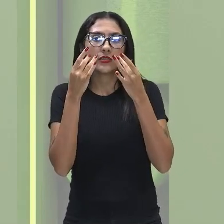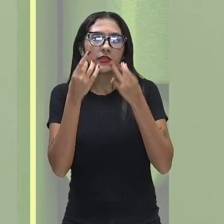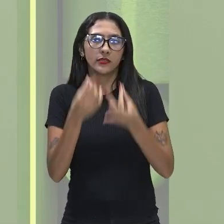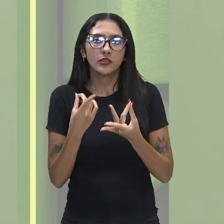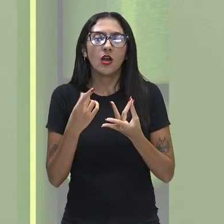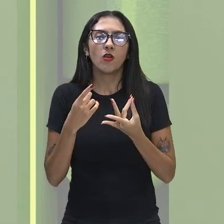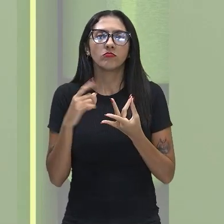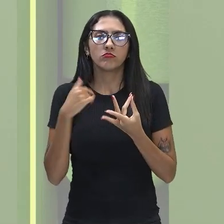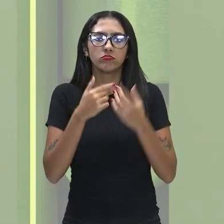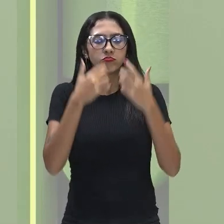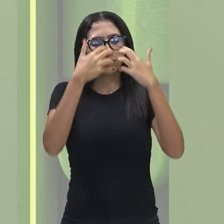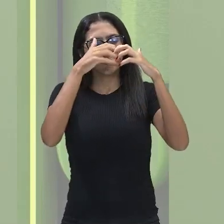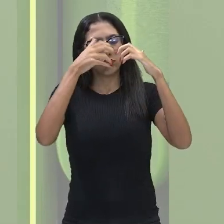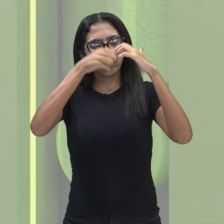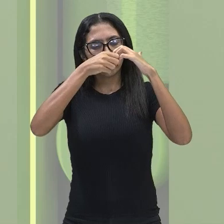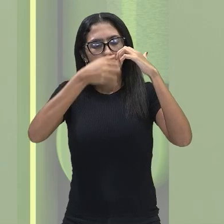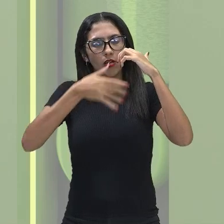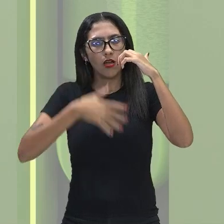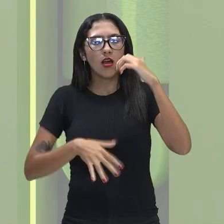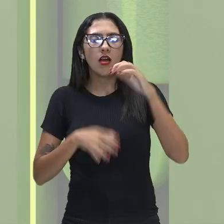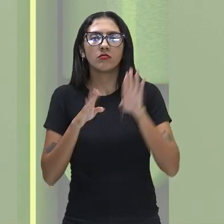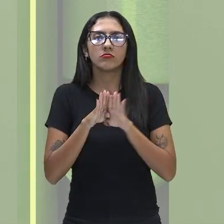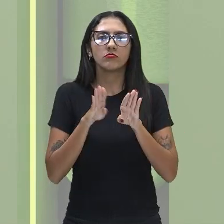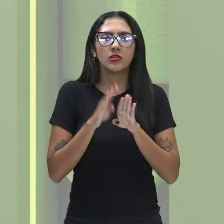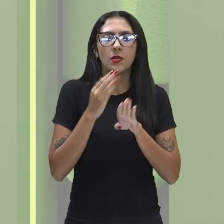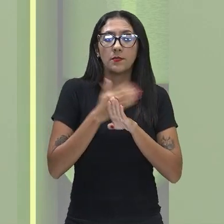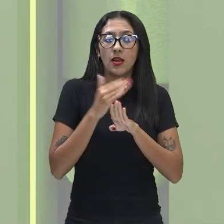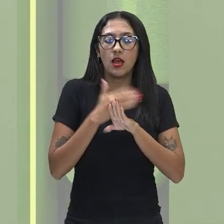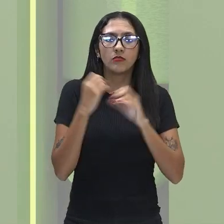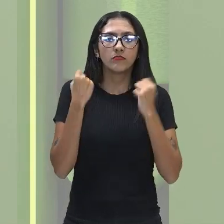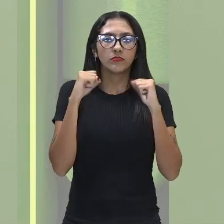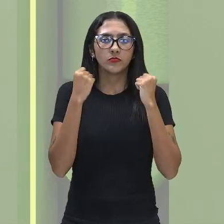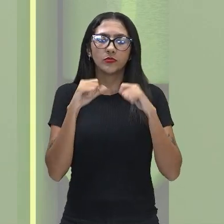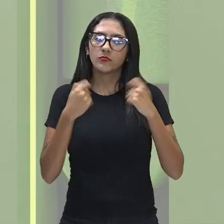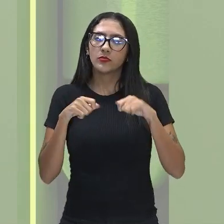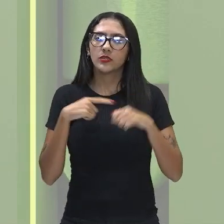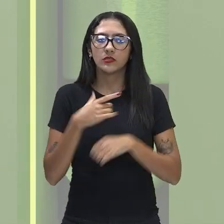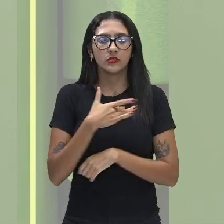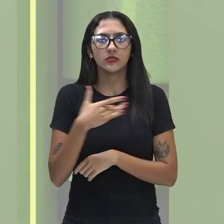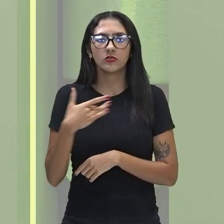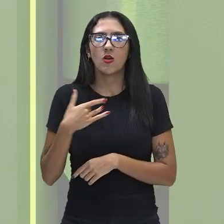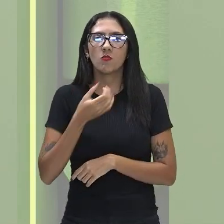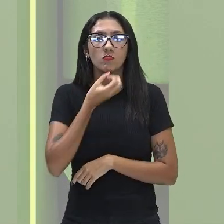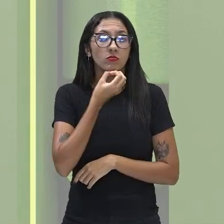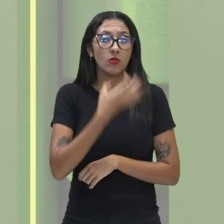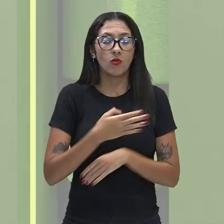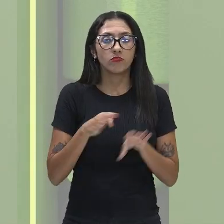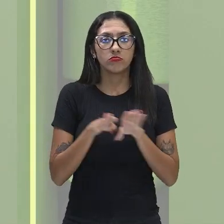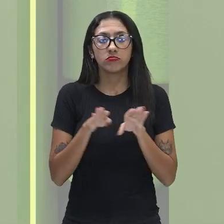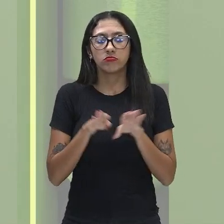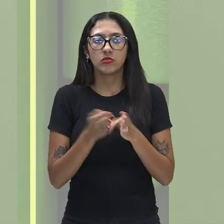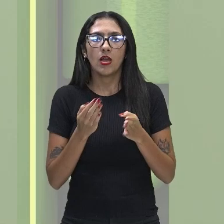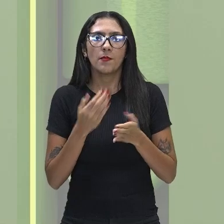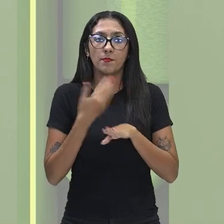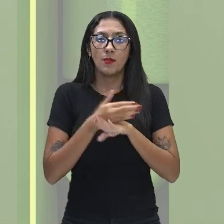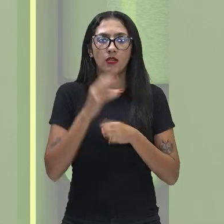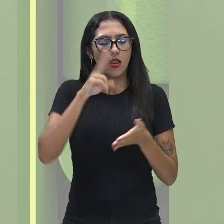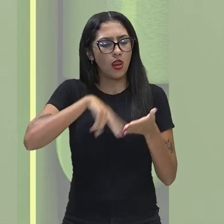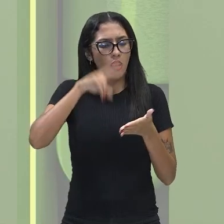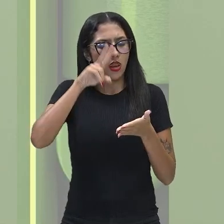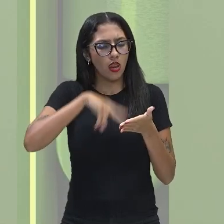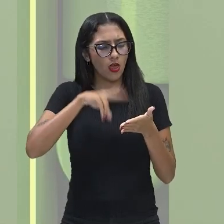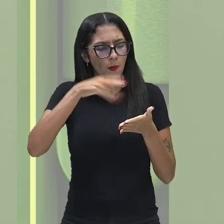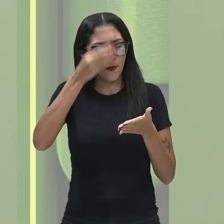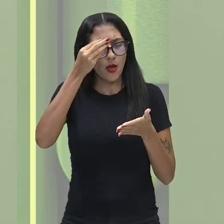nosso sistema nervoso, às atividades físicas, se manter saudável, hábitos de leitura, é